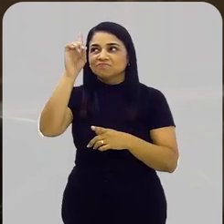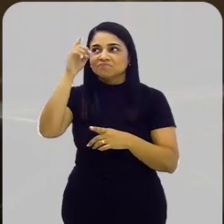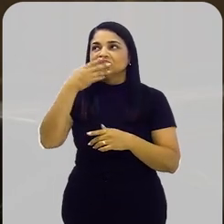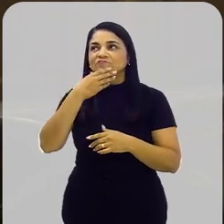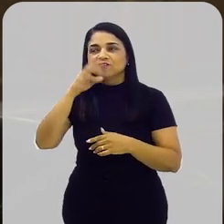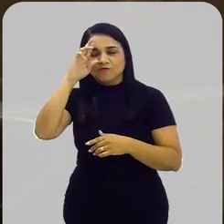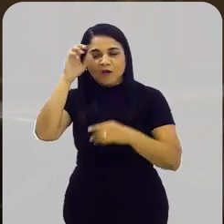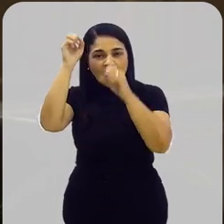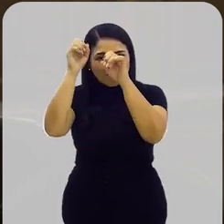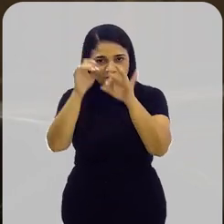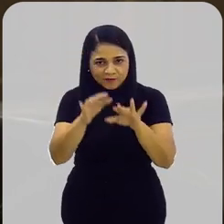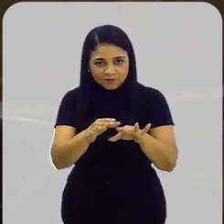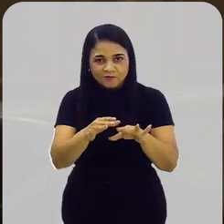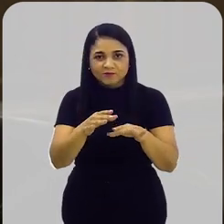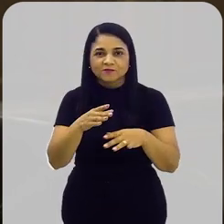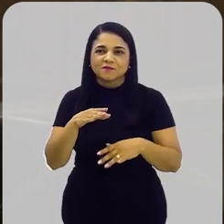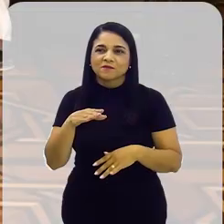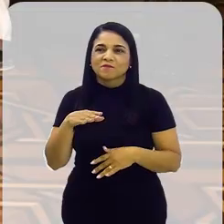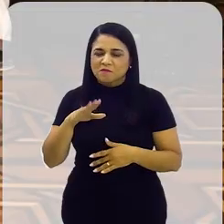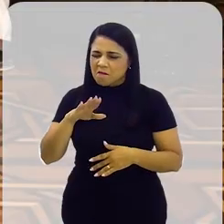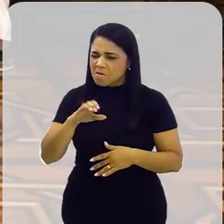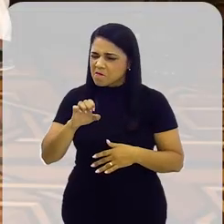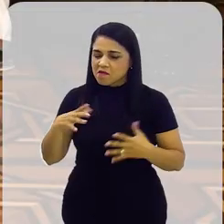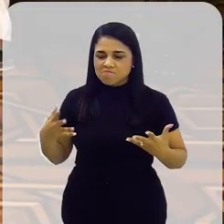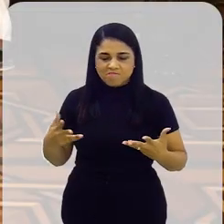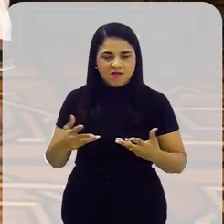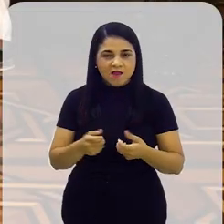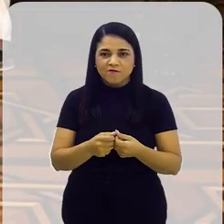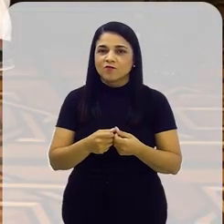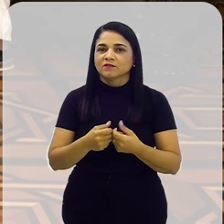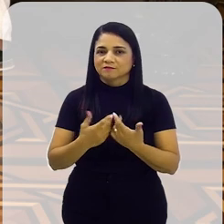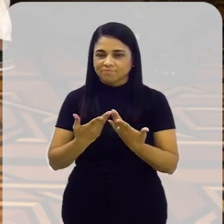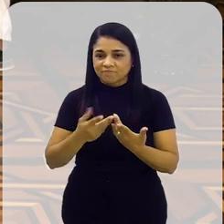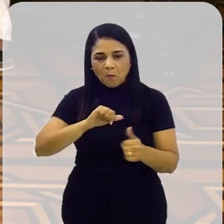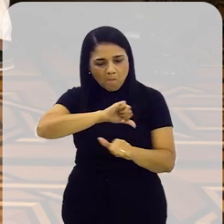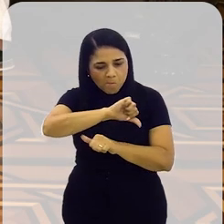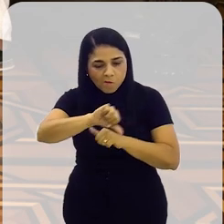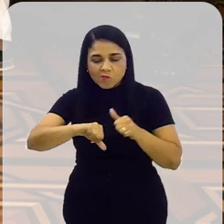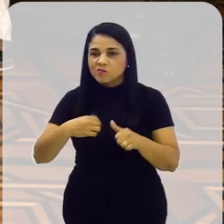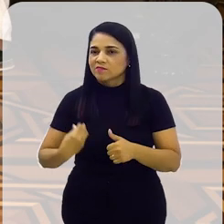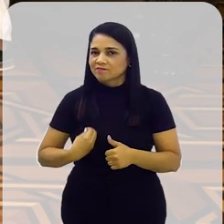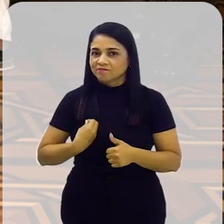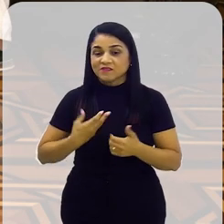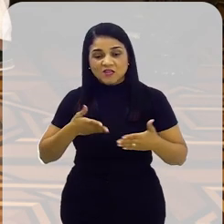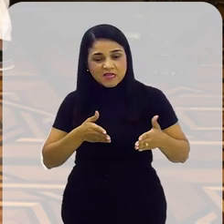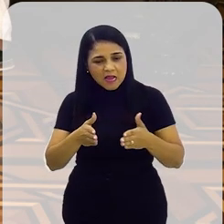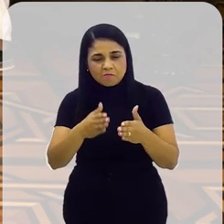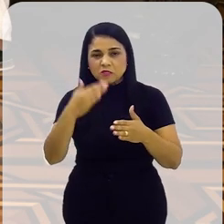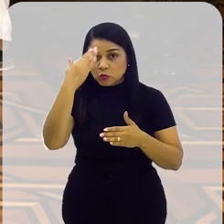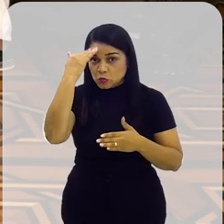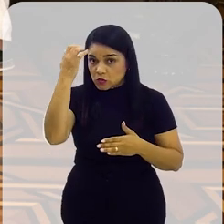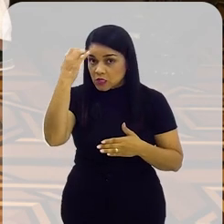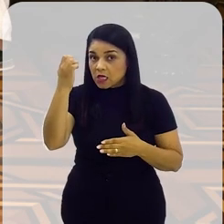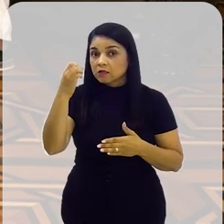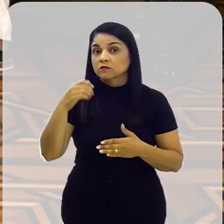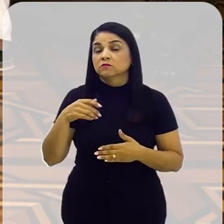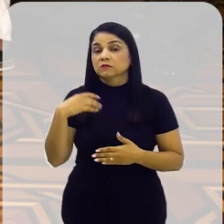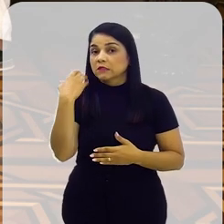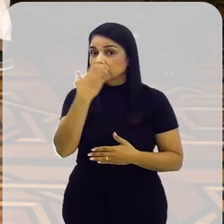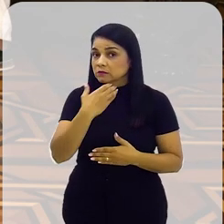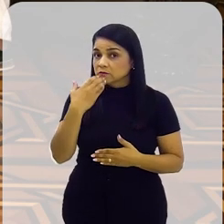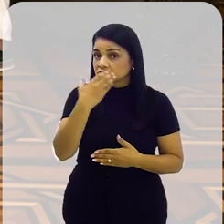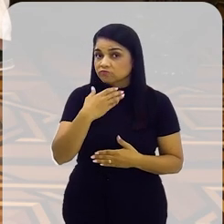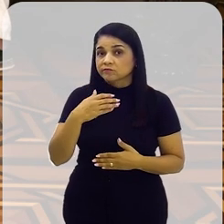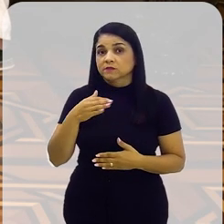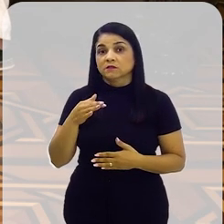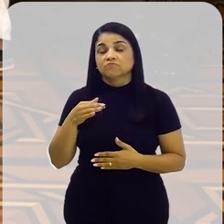Senhor vai abençoar. Ela é uma foi mudança muito... de chave, incrível, foi, né? Foi, foi uma mudança. Você vê que você está em um caminho, fazendo sucesso, você foi uma